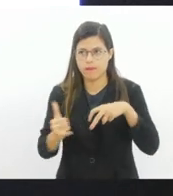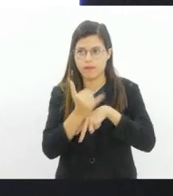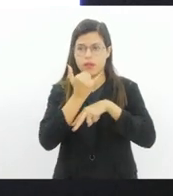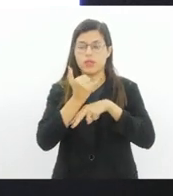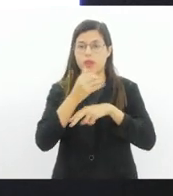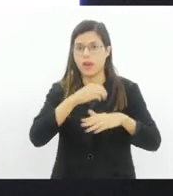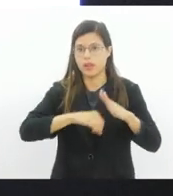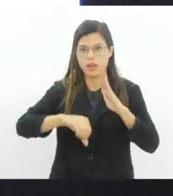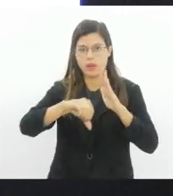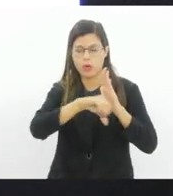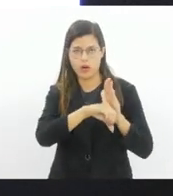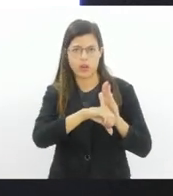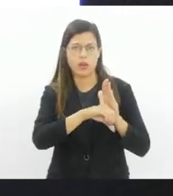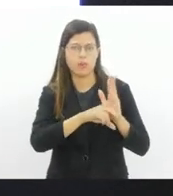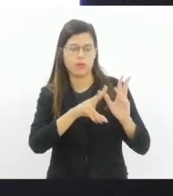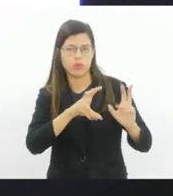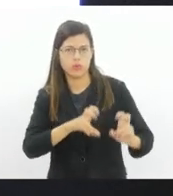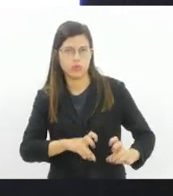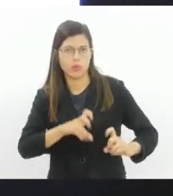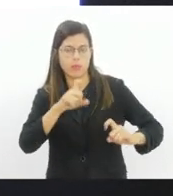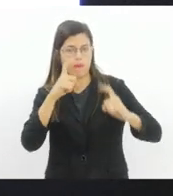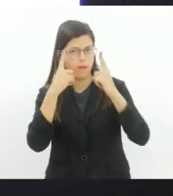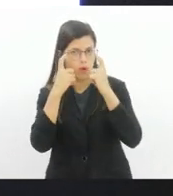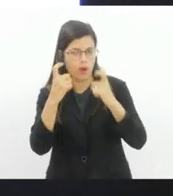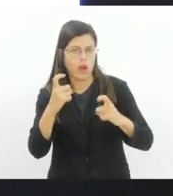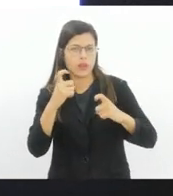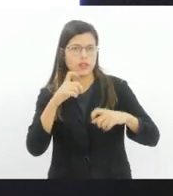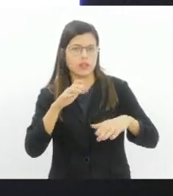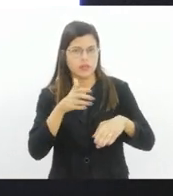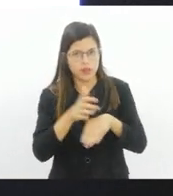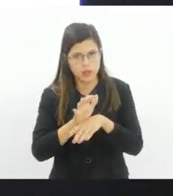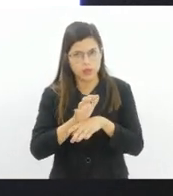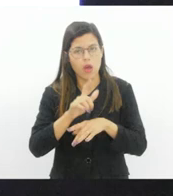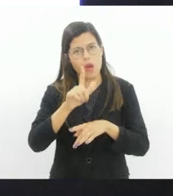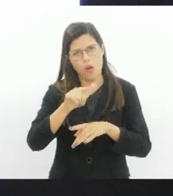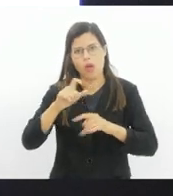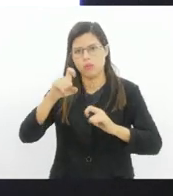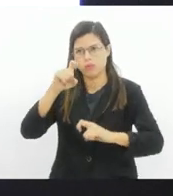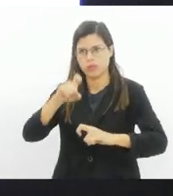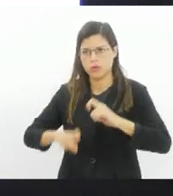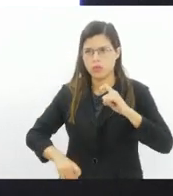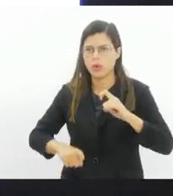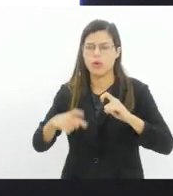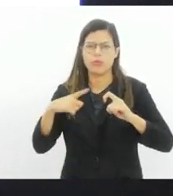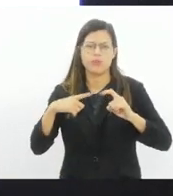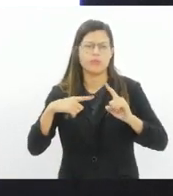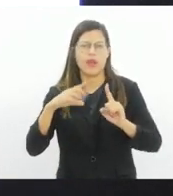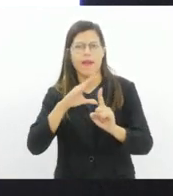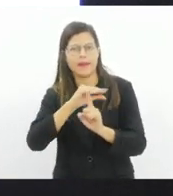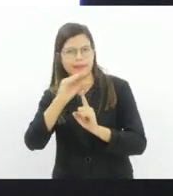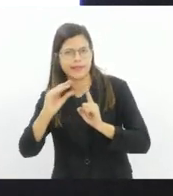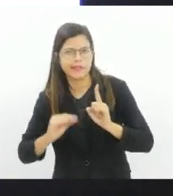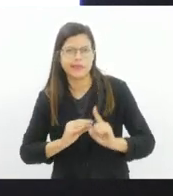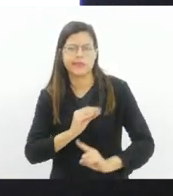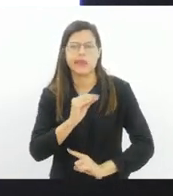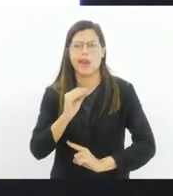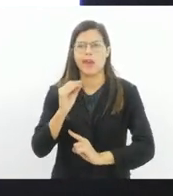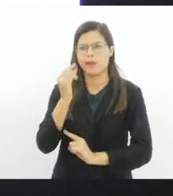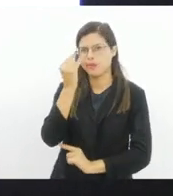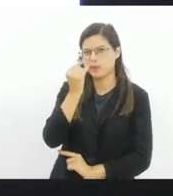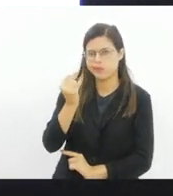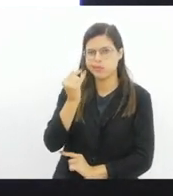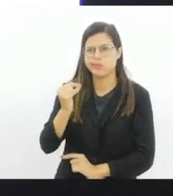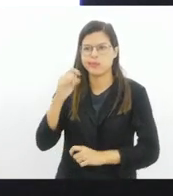compõem a violência sexual foi o estupro. Então, entre assédio sexual, ato obsceno, importunação